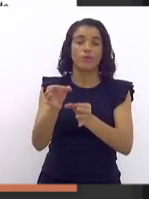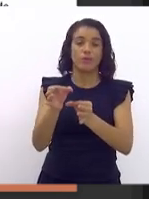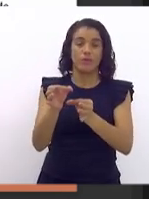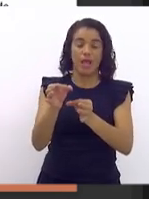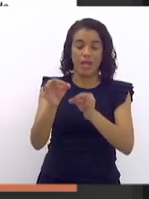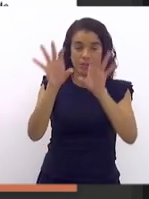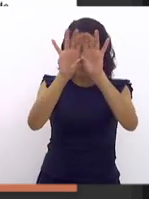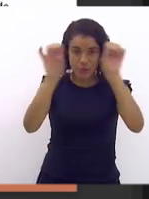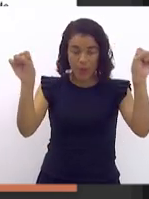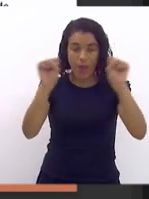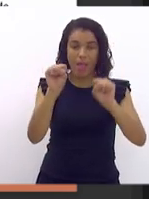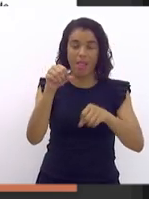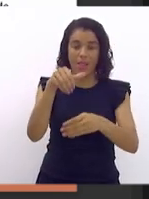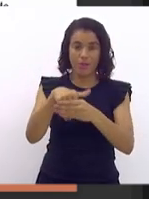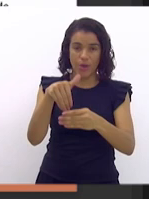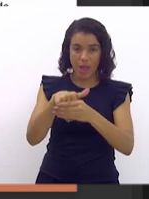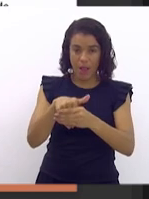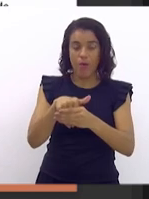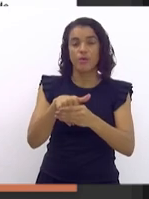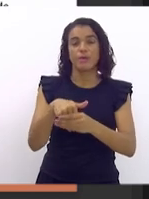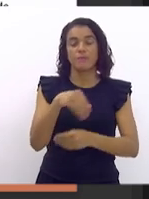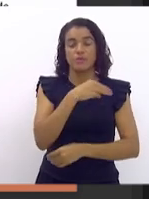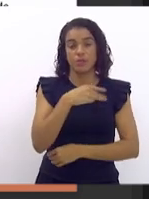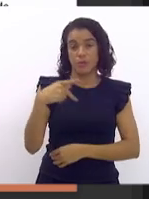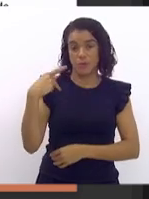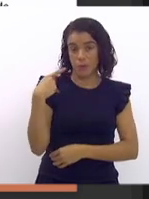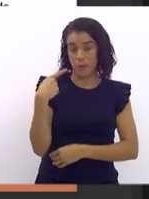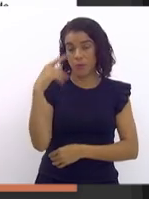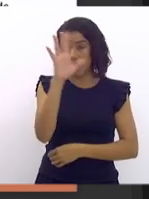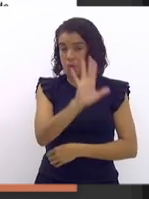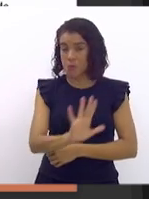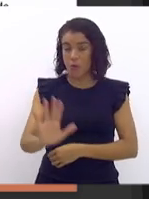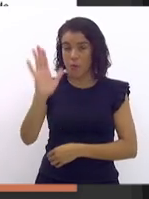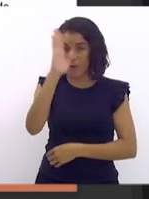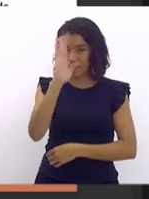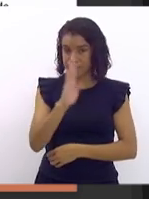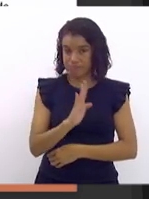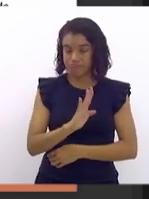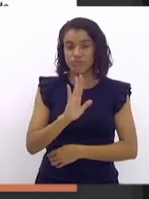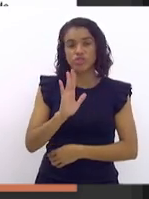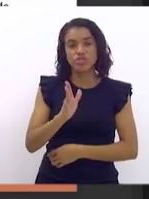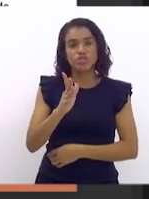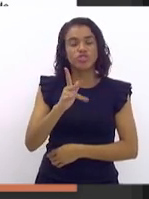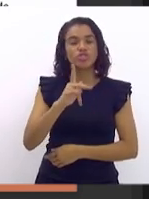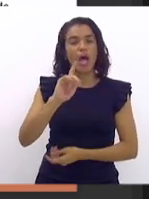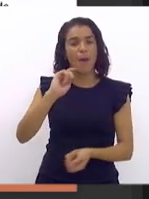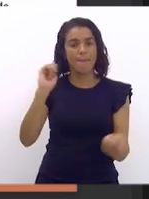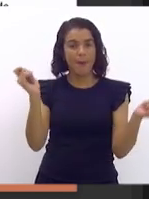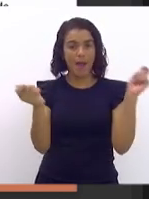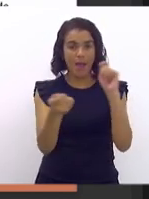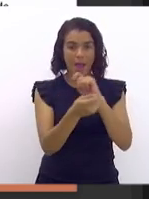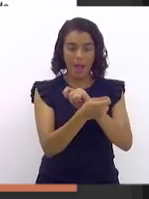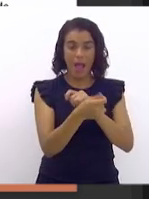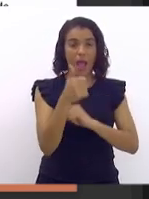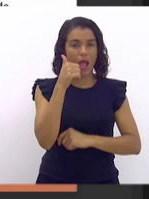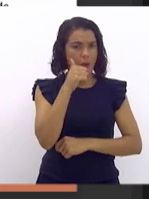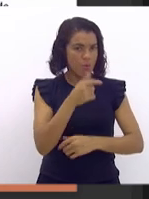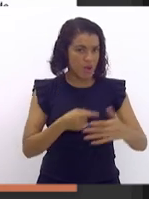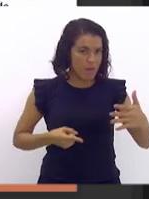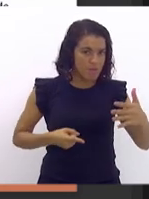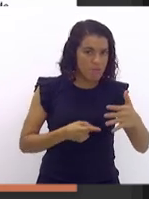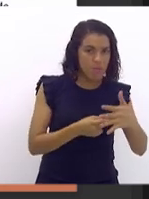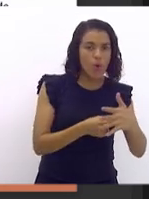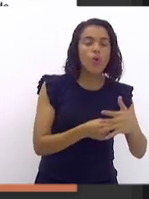e nos tribunais de justiça no Brasil. Então, tudo aquilo que se transformou num processo judicial, ou seja, a mulher fez